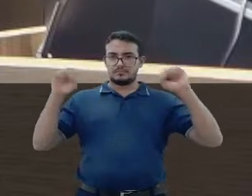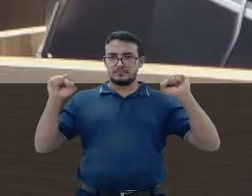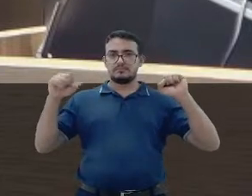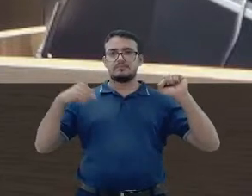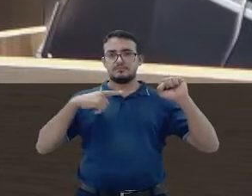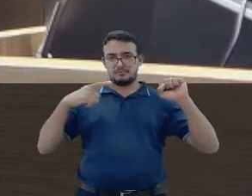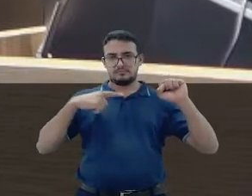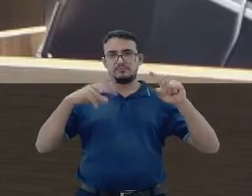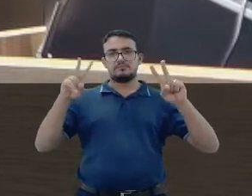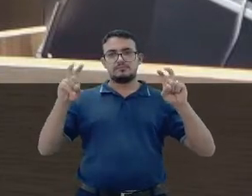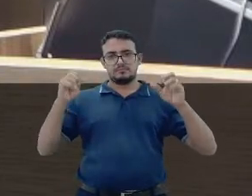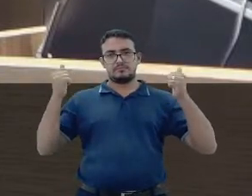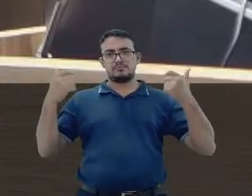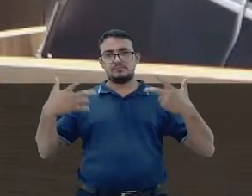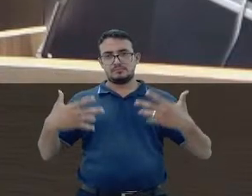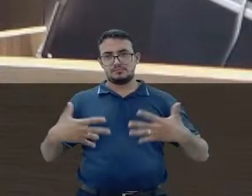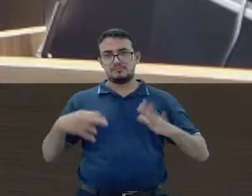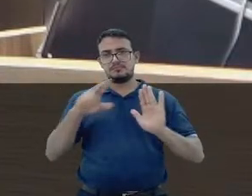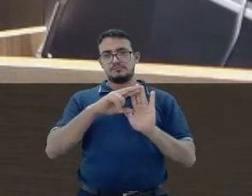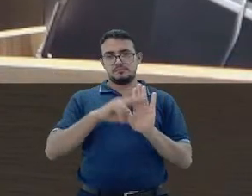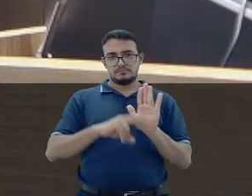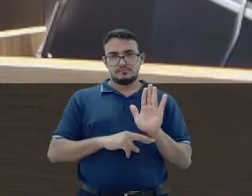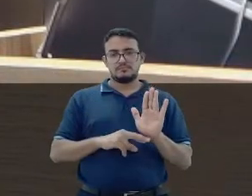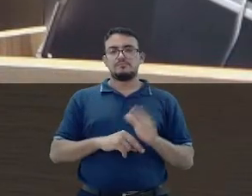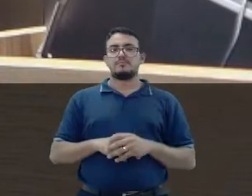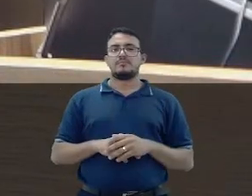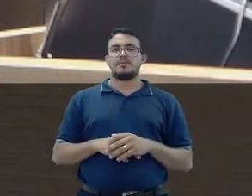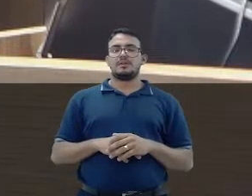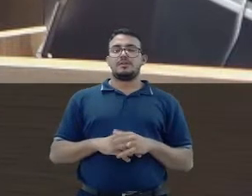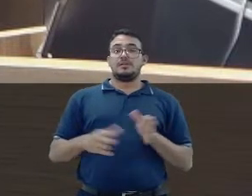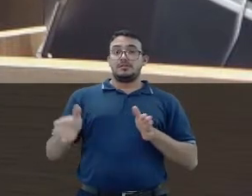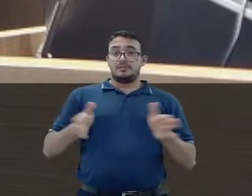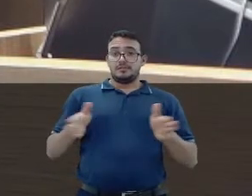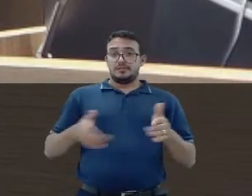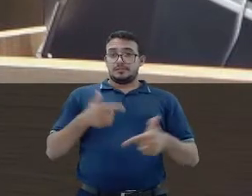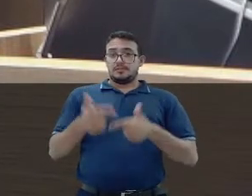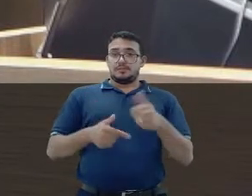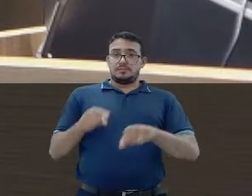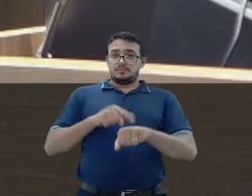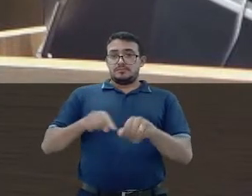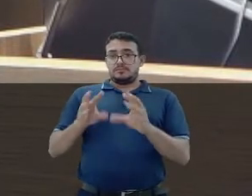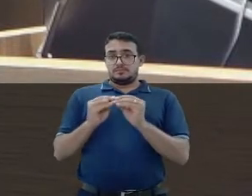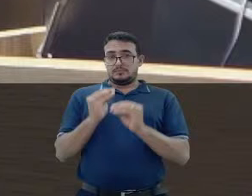matéria, houve ressalva. Jornada de trabalho, horas extras,